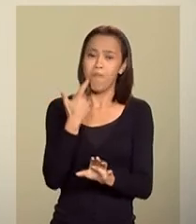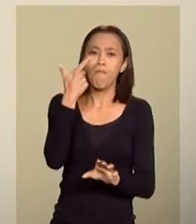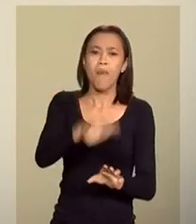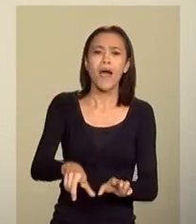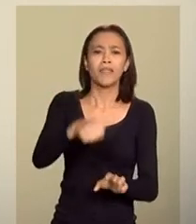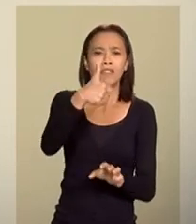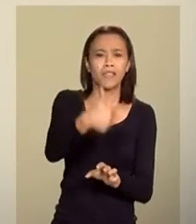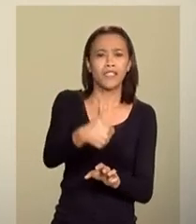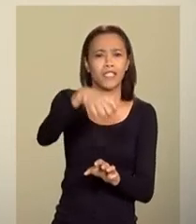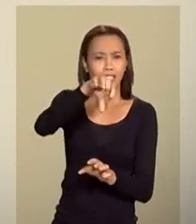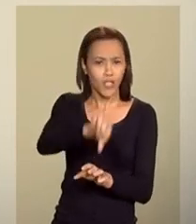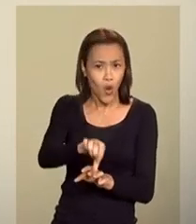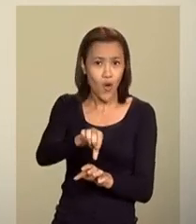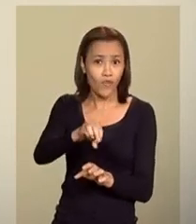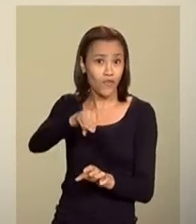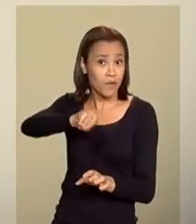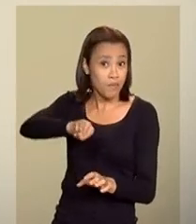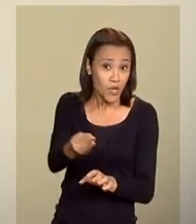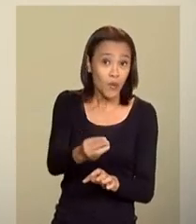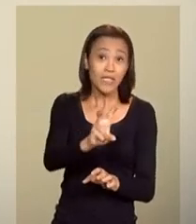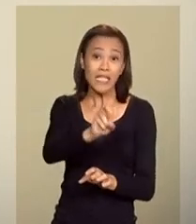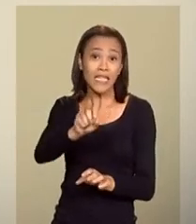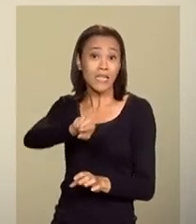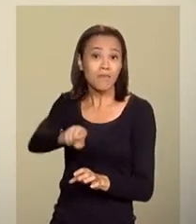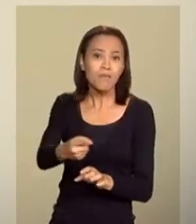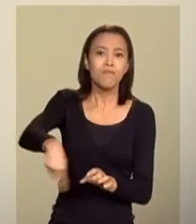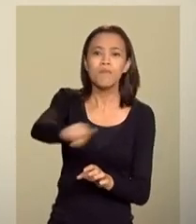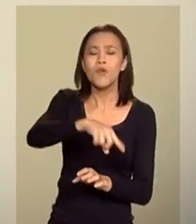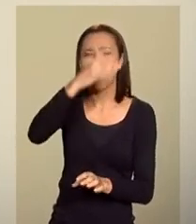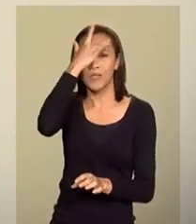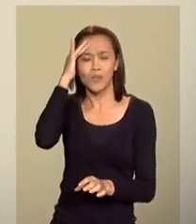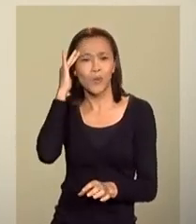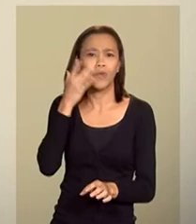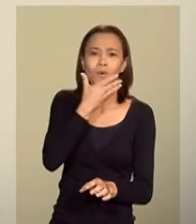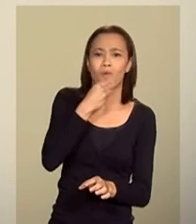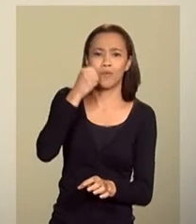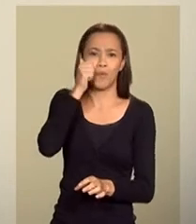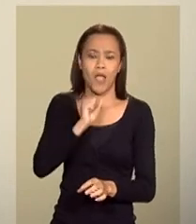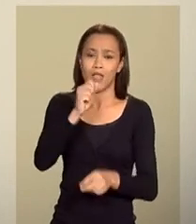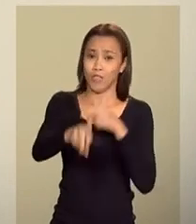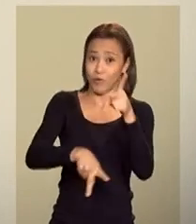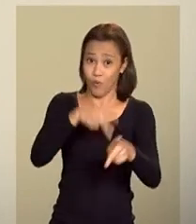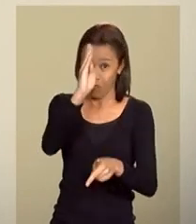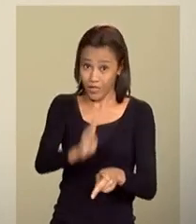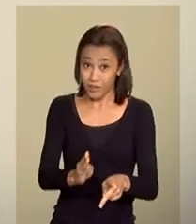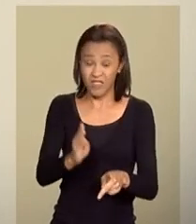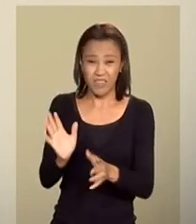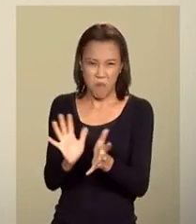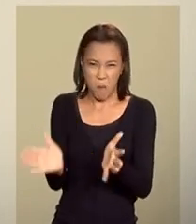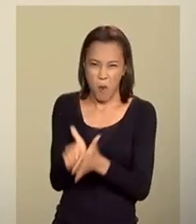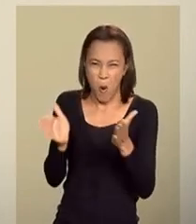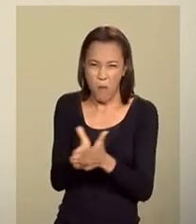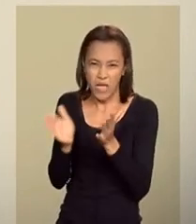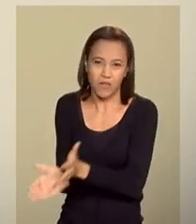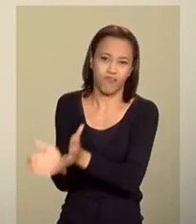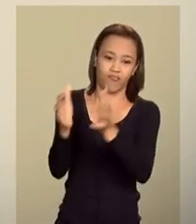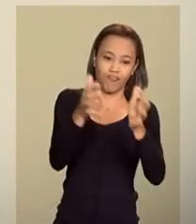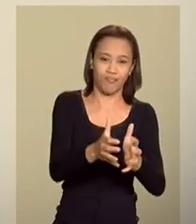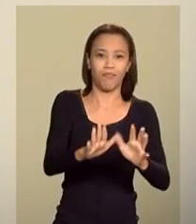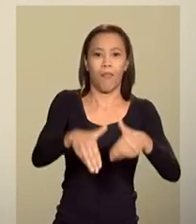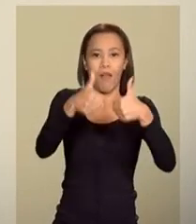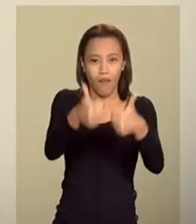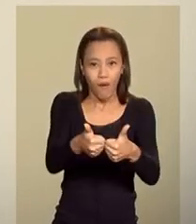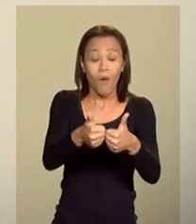19 milhões e quinhentos mil pessoas brasileiros e brasileiras saíram da extrema pobreza o Brasil